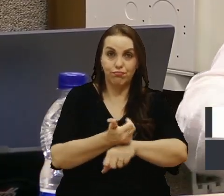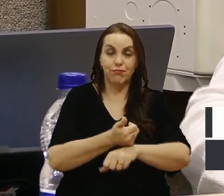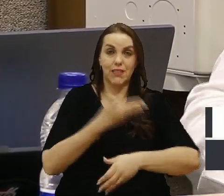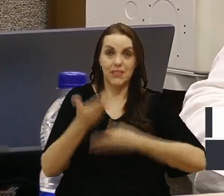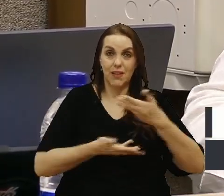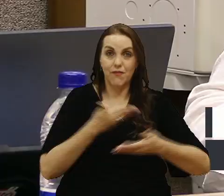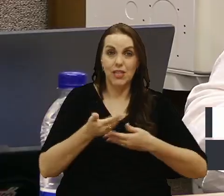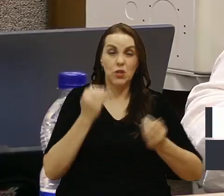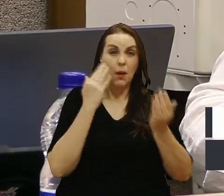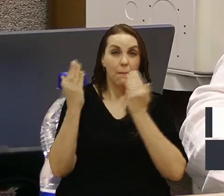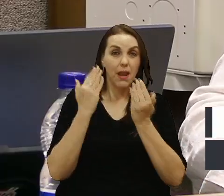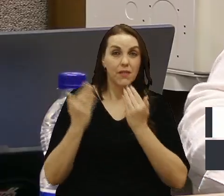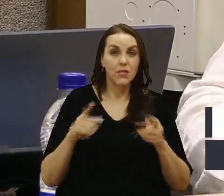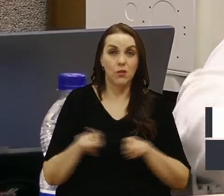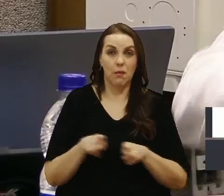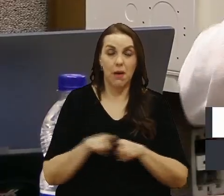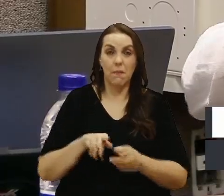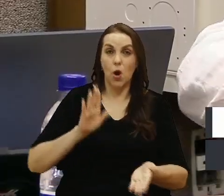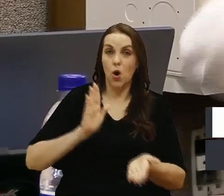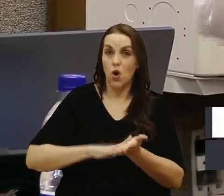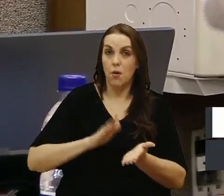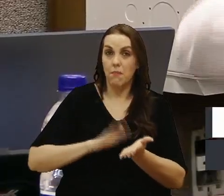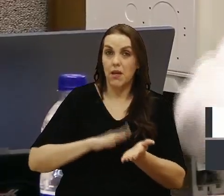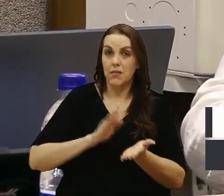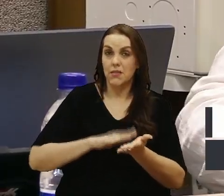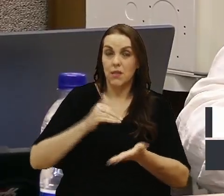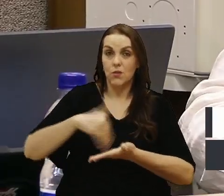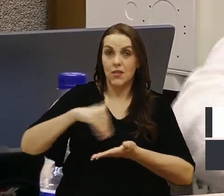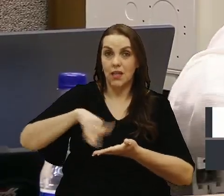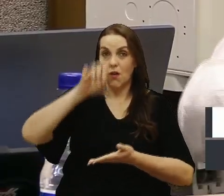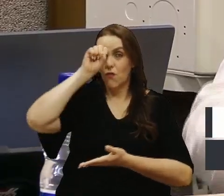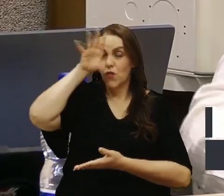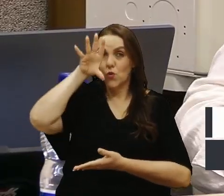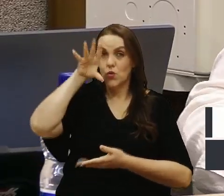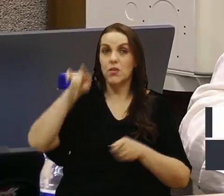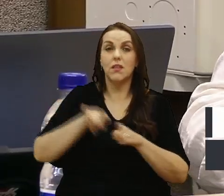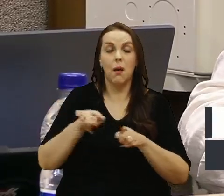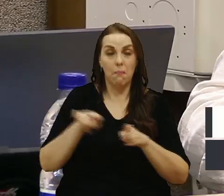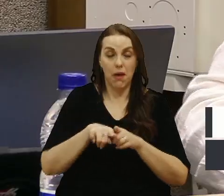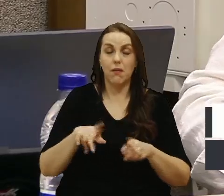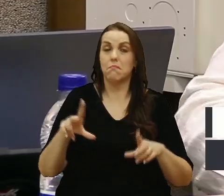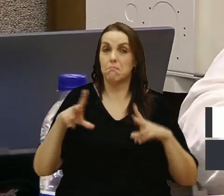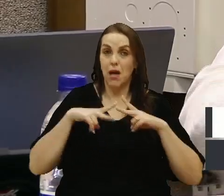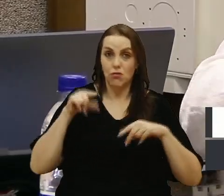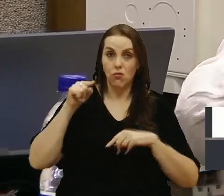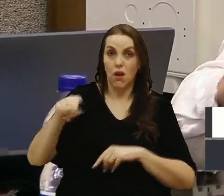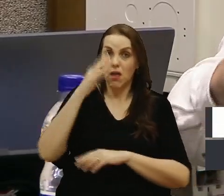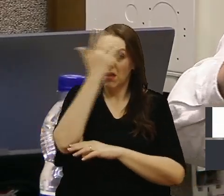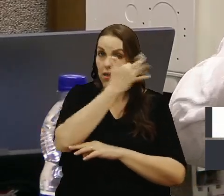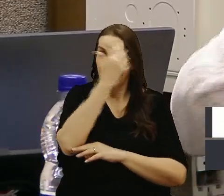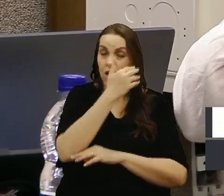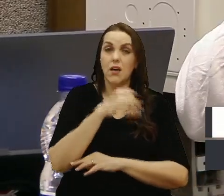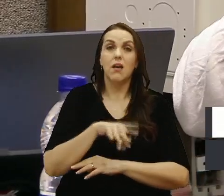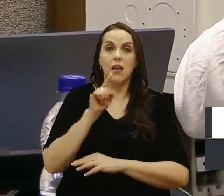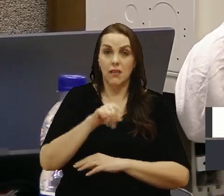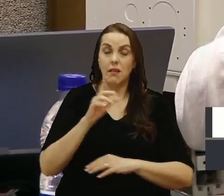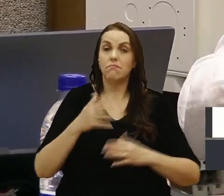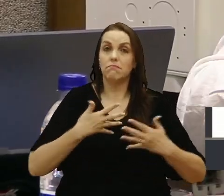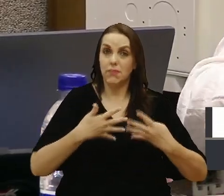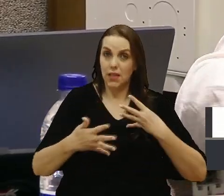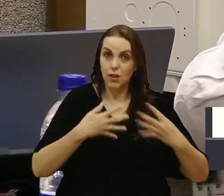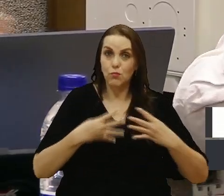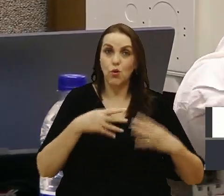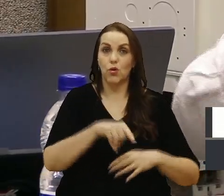minha cobrança, secretário Lisandro Fiuza, e eu cobrei publicamente o prefeito Adiló conhecer a estação de transbordo, porque nessa cidade, como nós